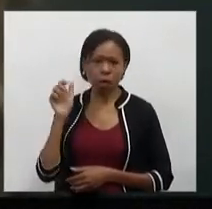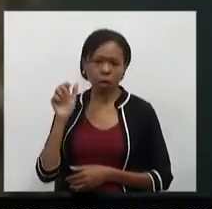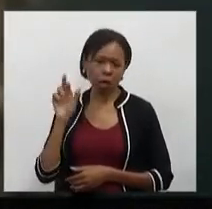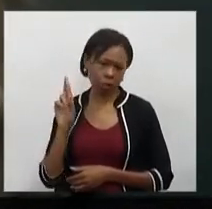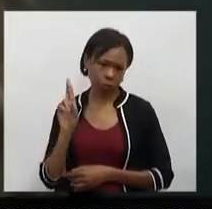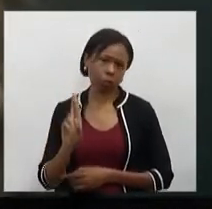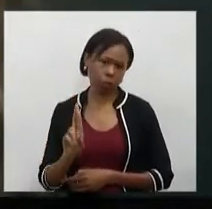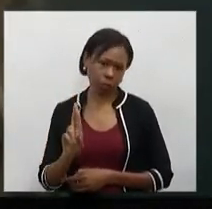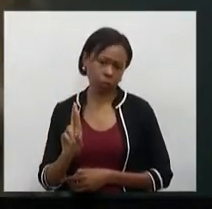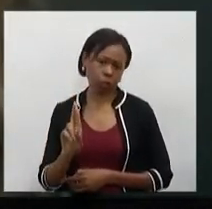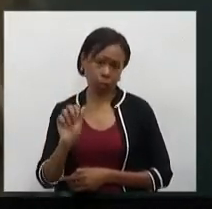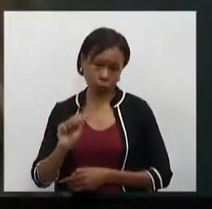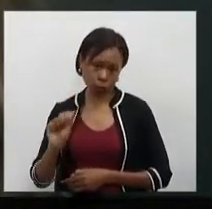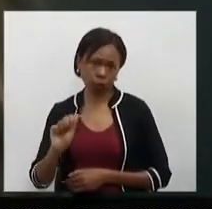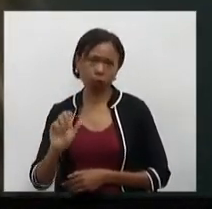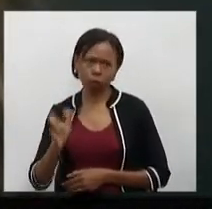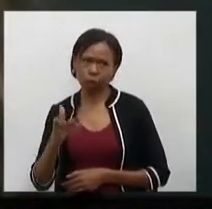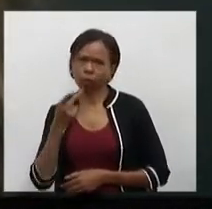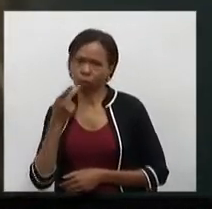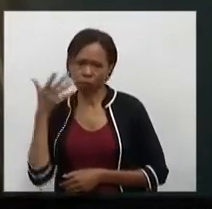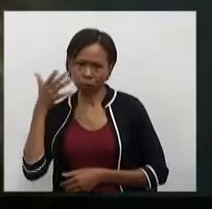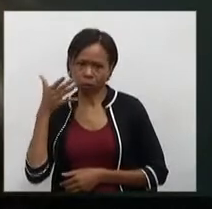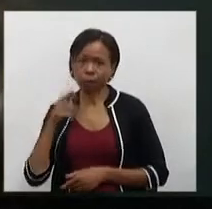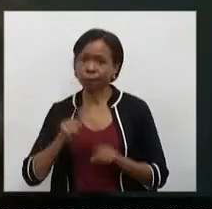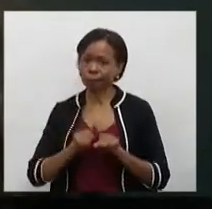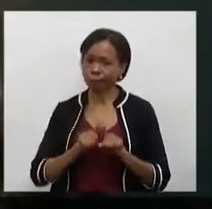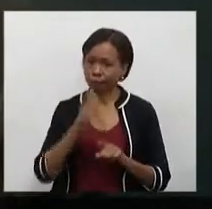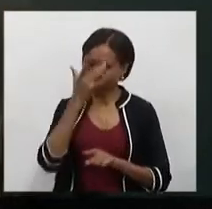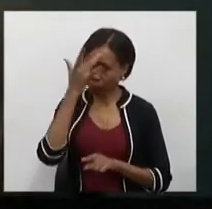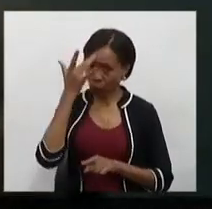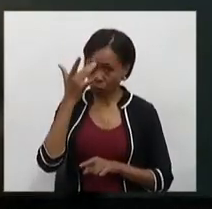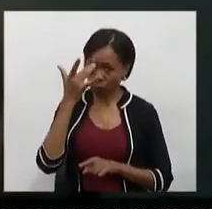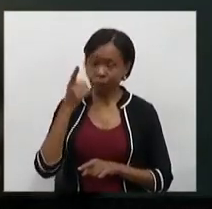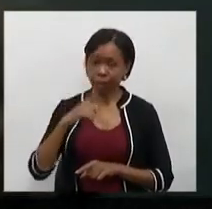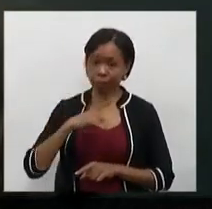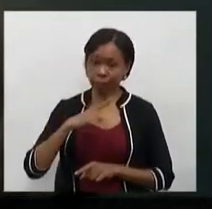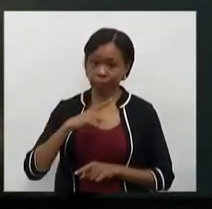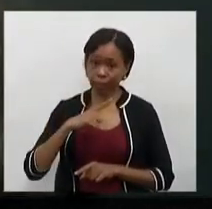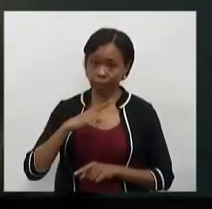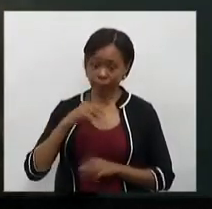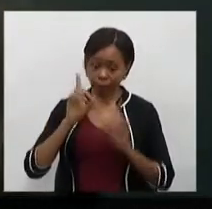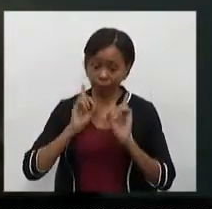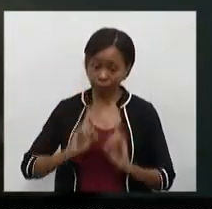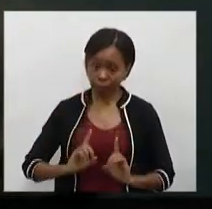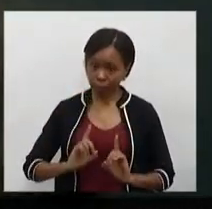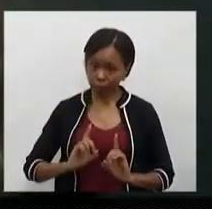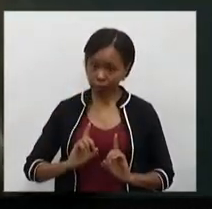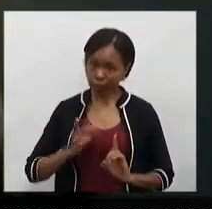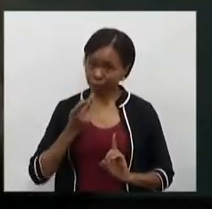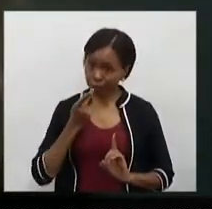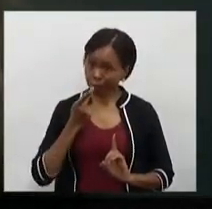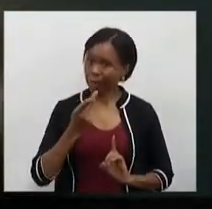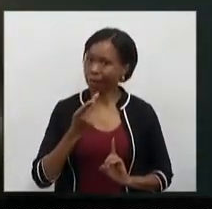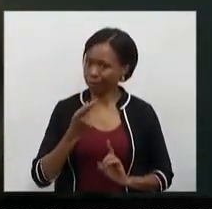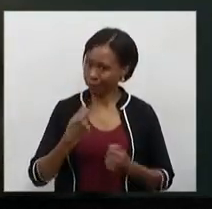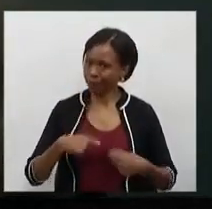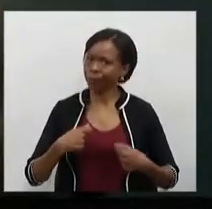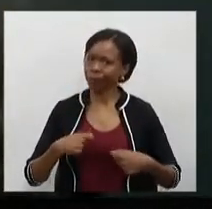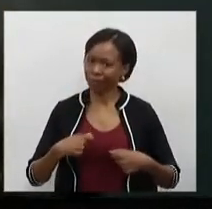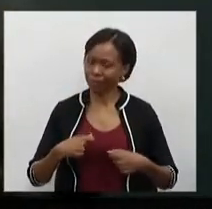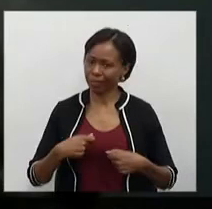uma pessoa também com deficiência possa falar, né? Uma pessoa, o Wesley